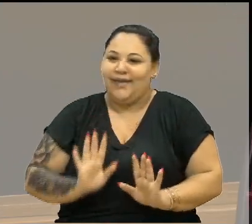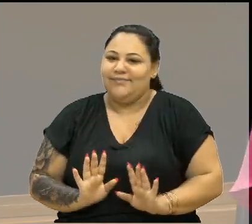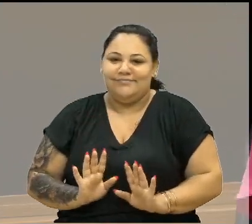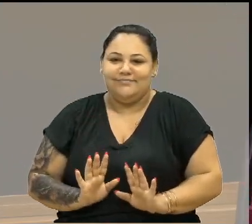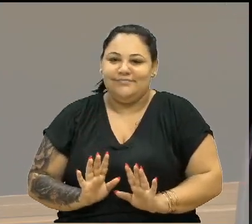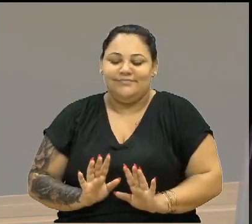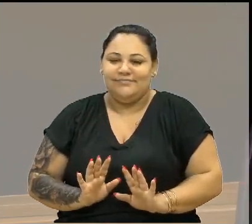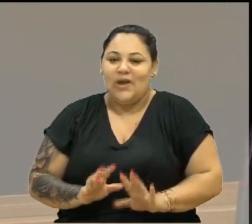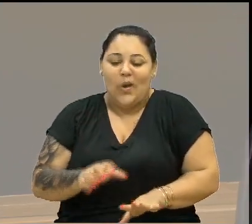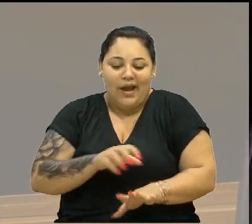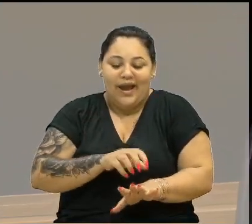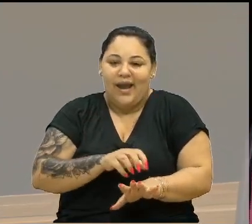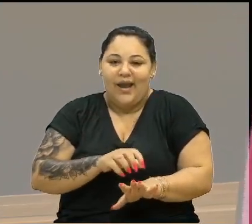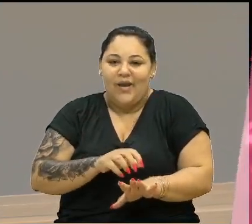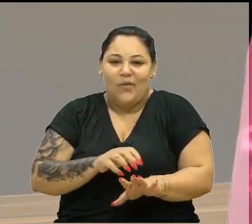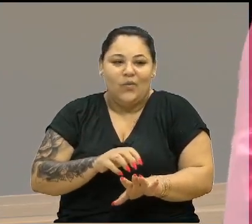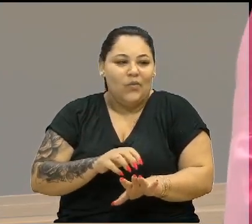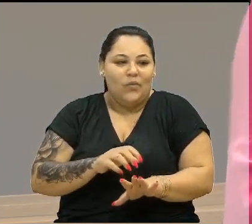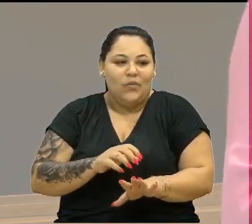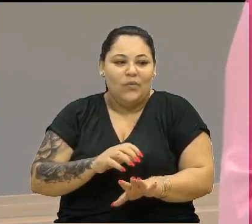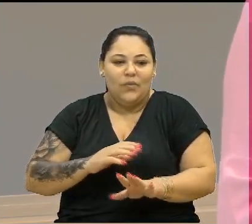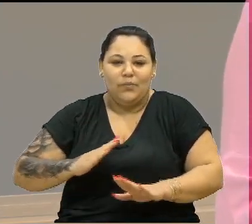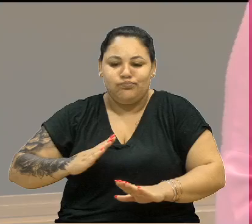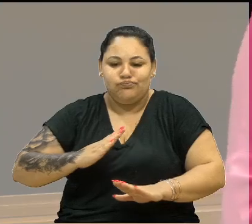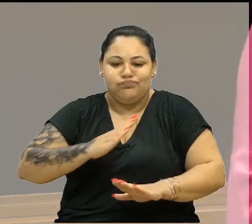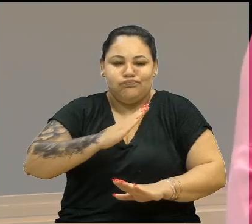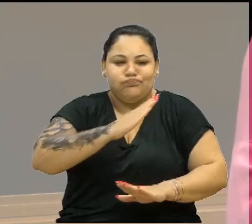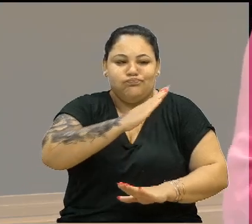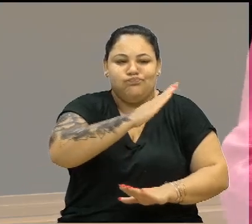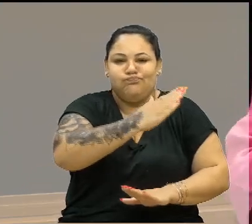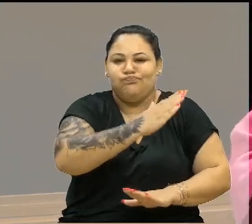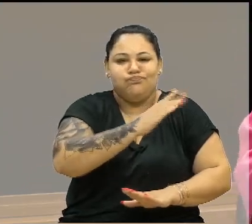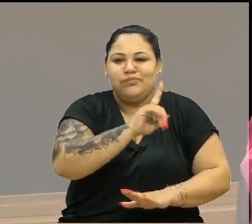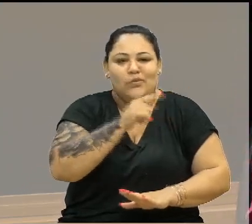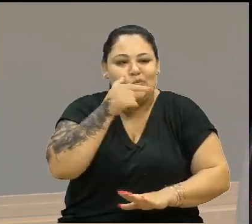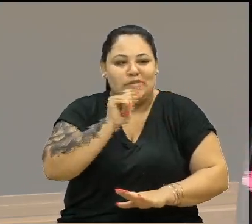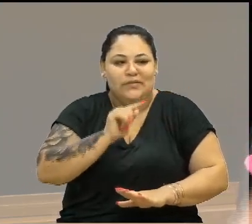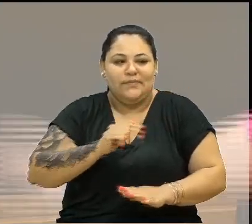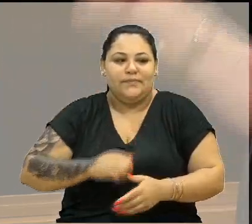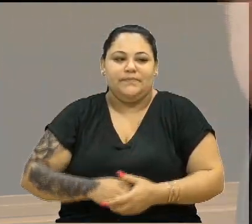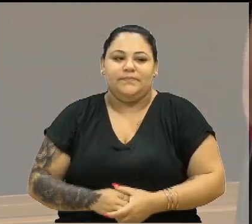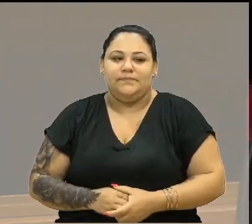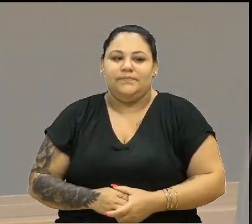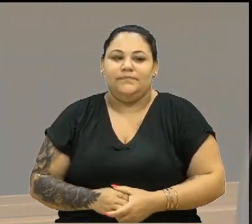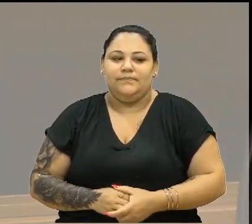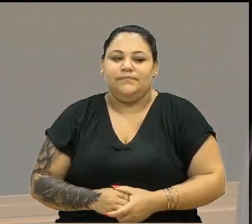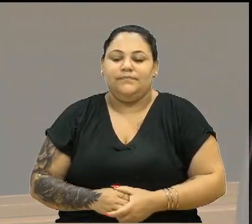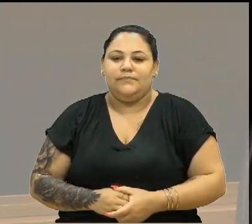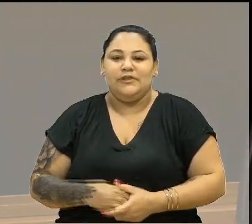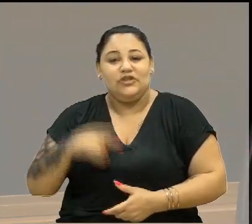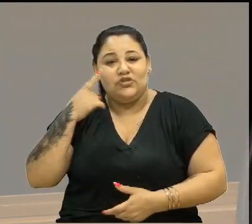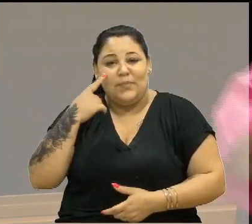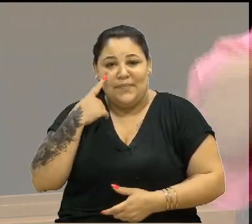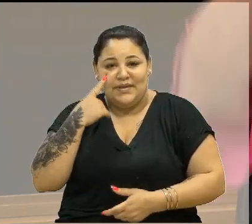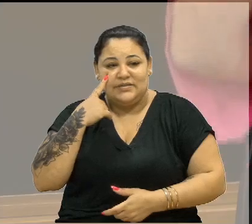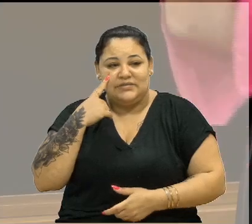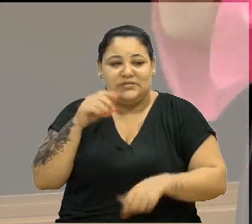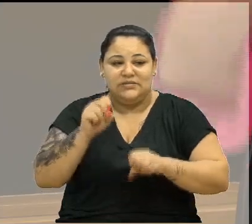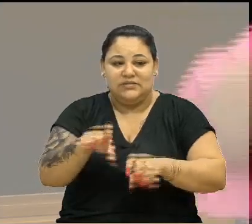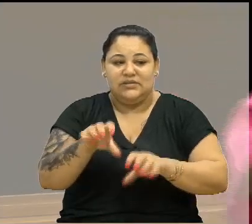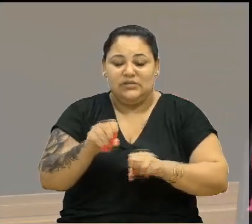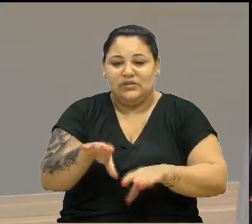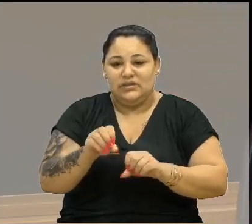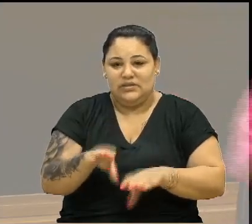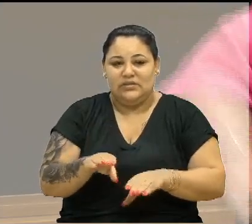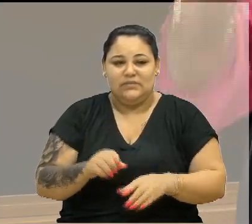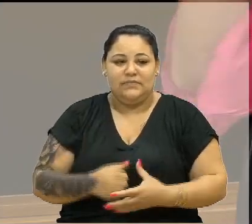sobe naquelas residências que são várias. Então, quando a gente pensa na questão da educação, esse Parque dos